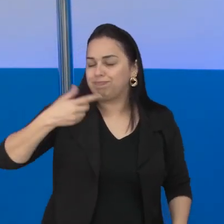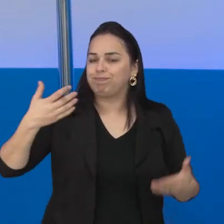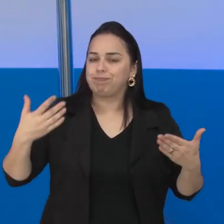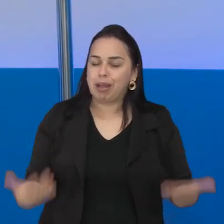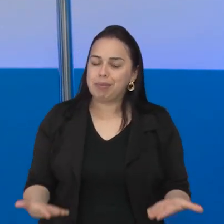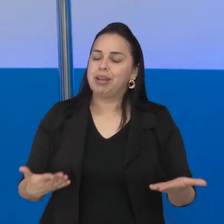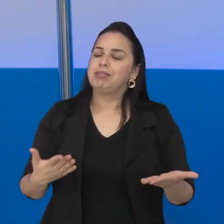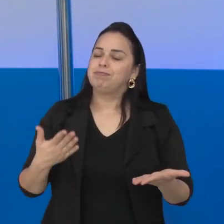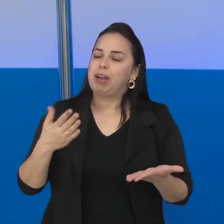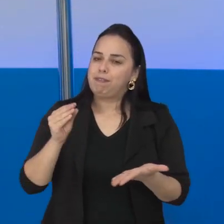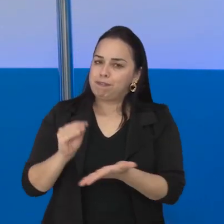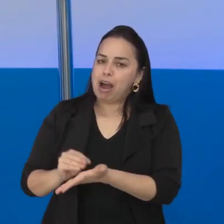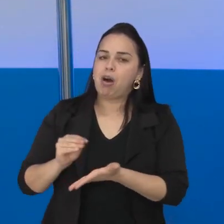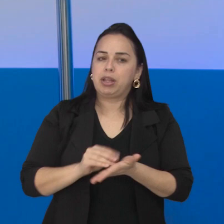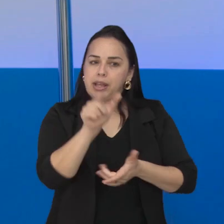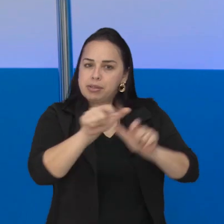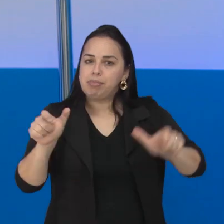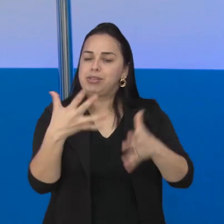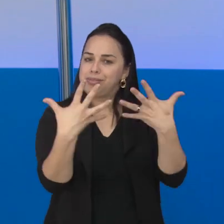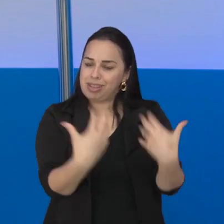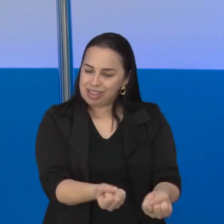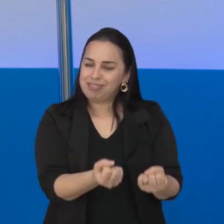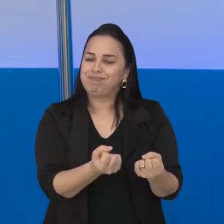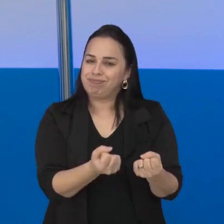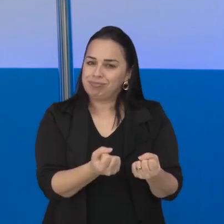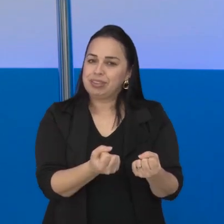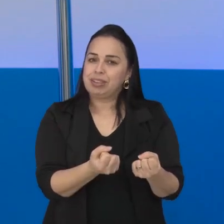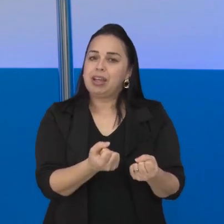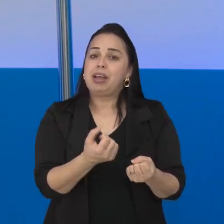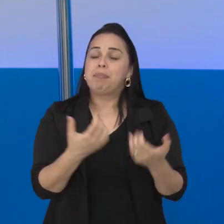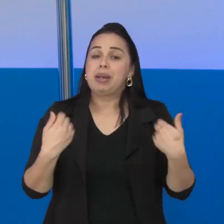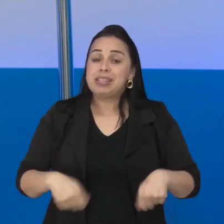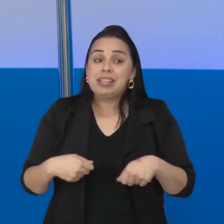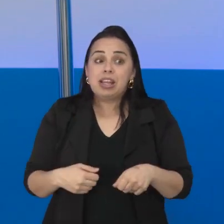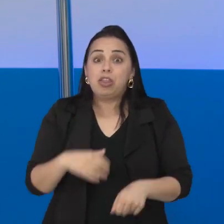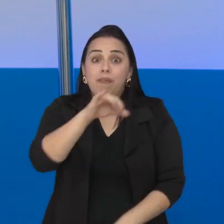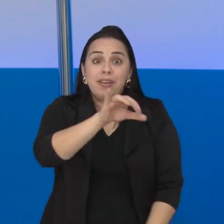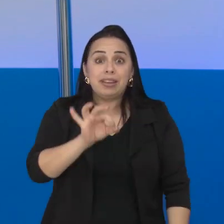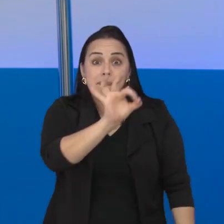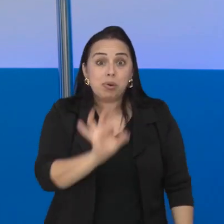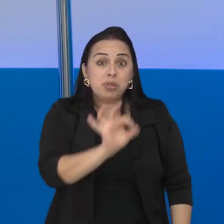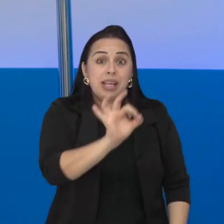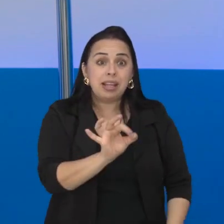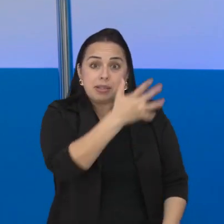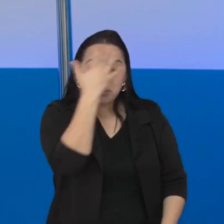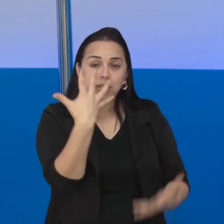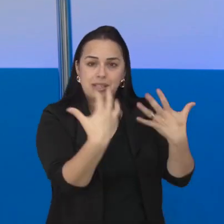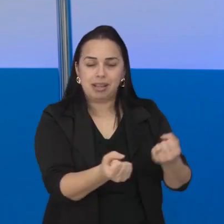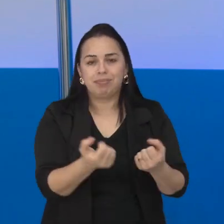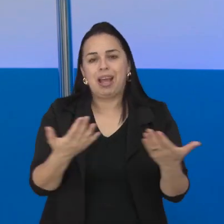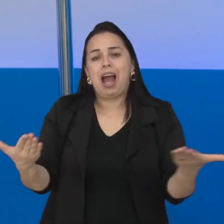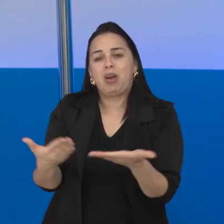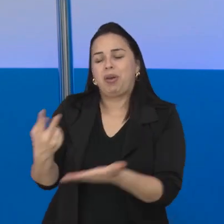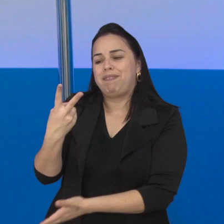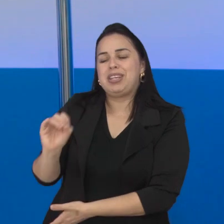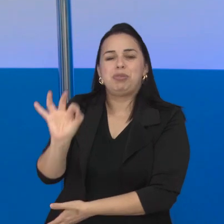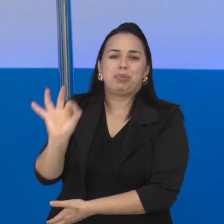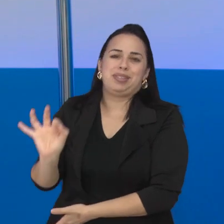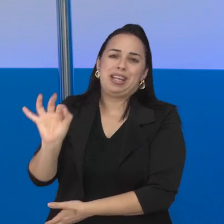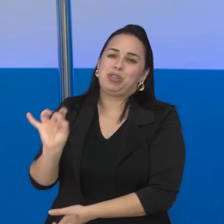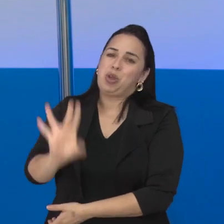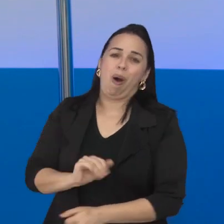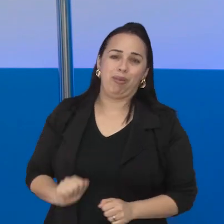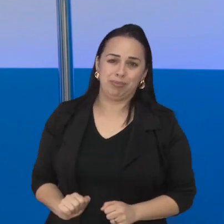influenza, ainda está longe, viu, a meta de imunização do público-alvo, que é de 90%. Até o momento, pouco mais